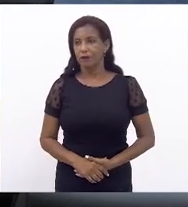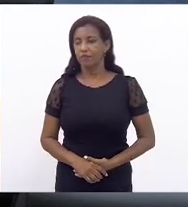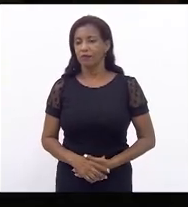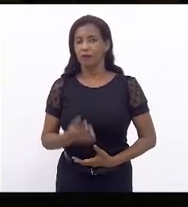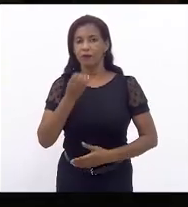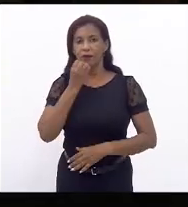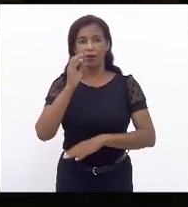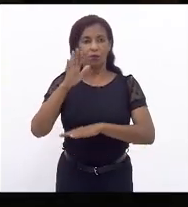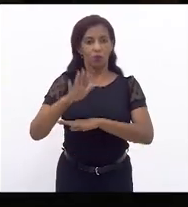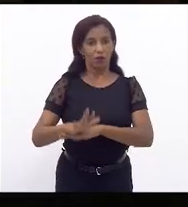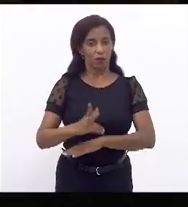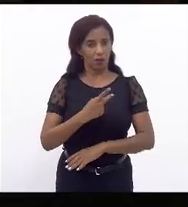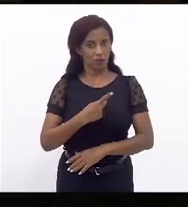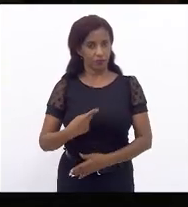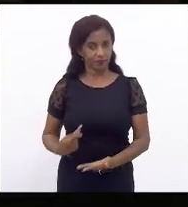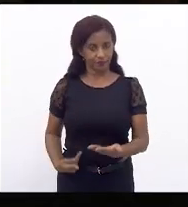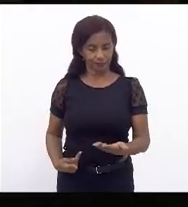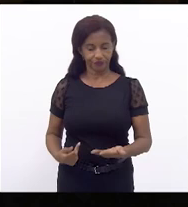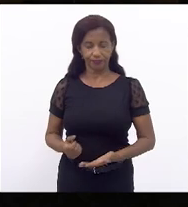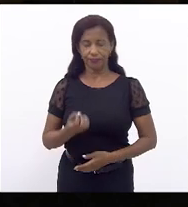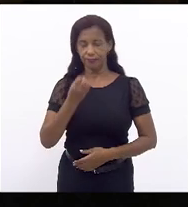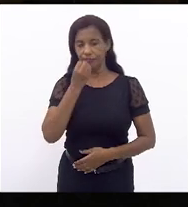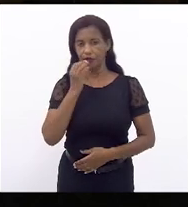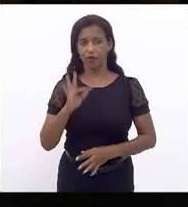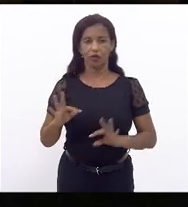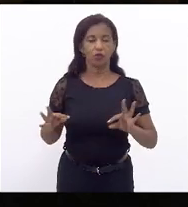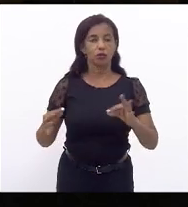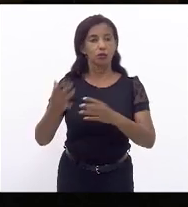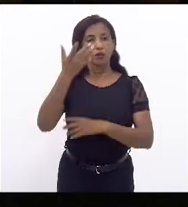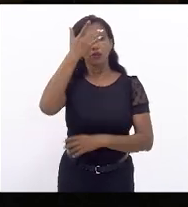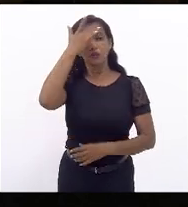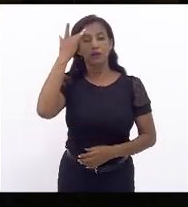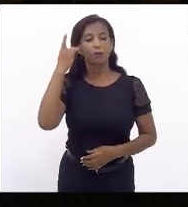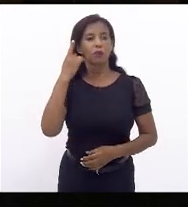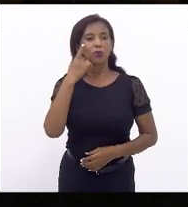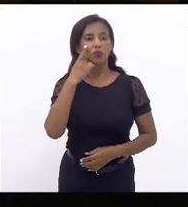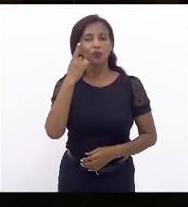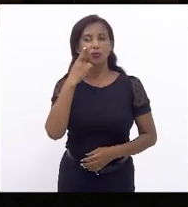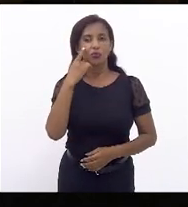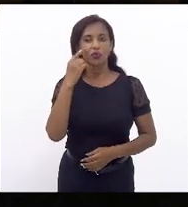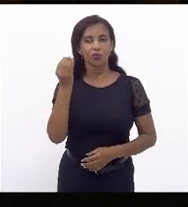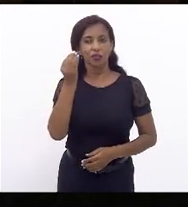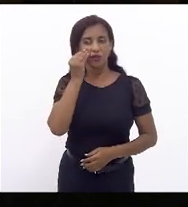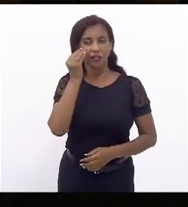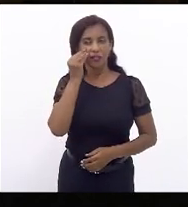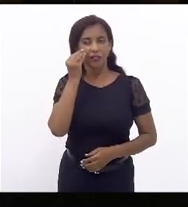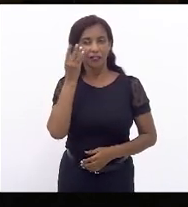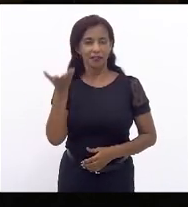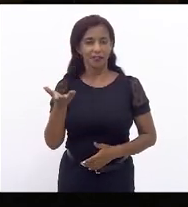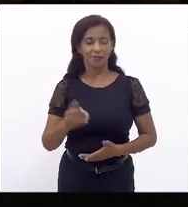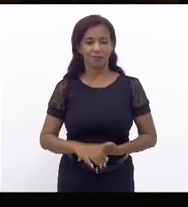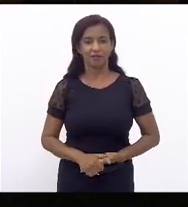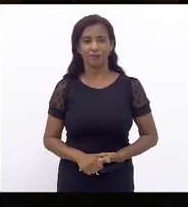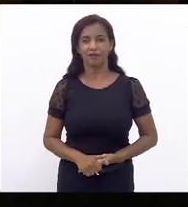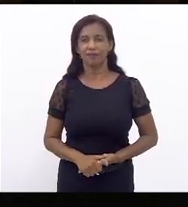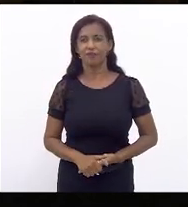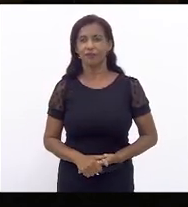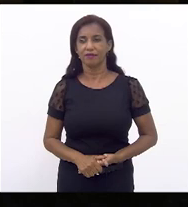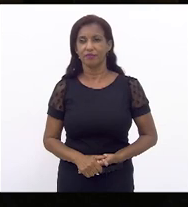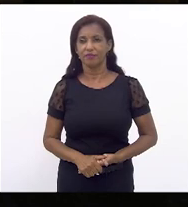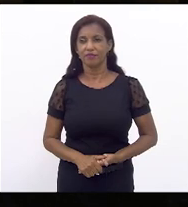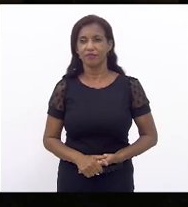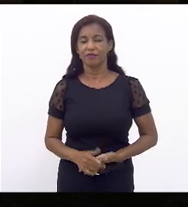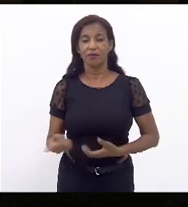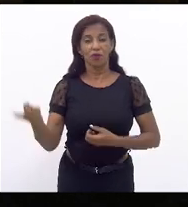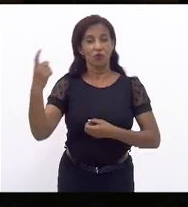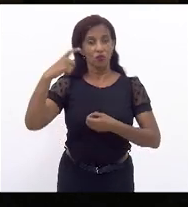Boa tarde, senhora presidente. Boa tarde a todos aqueles que nos ouvem ou que verão esse vídeo.